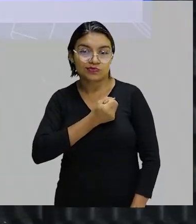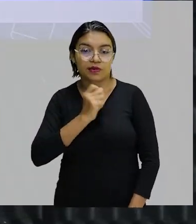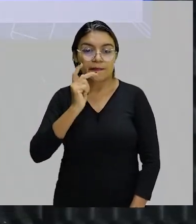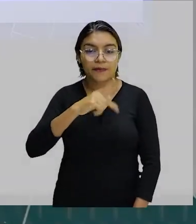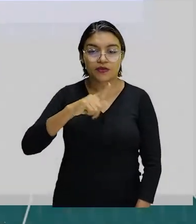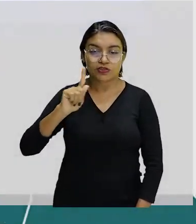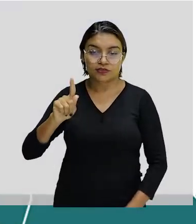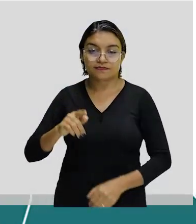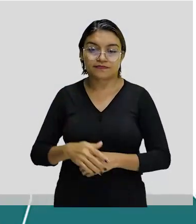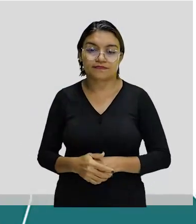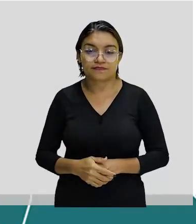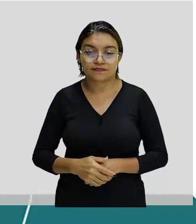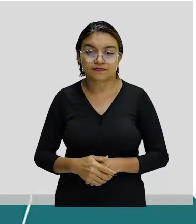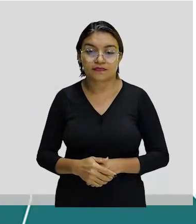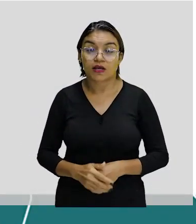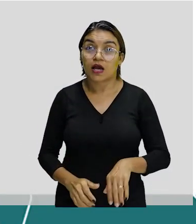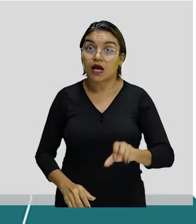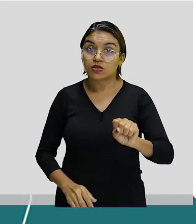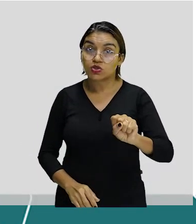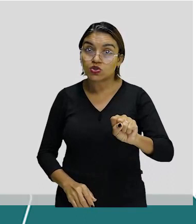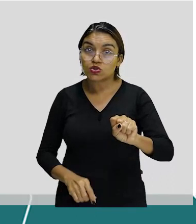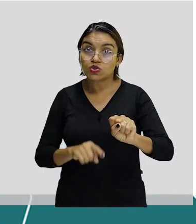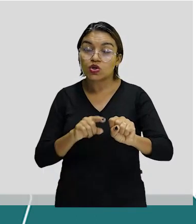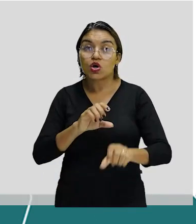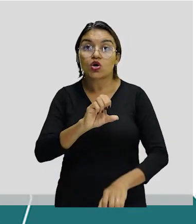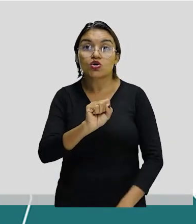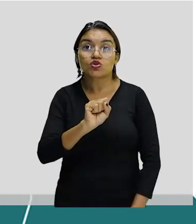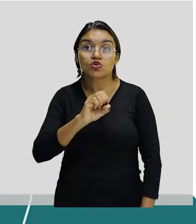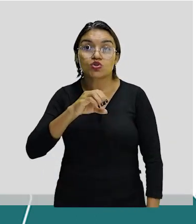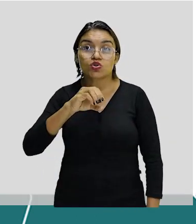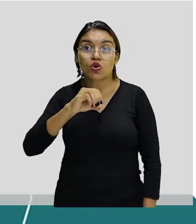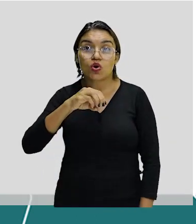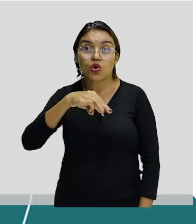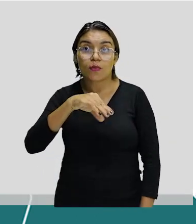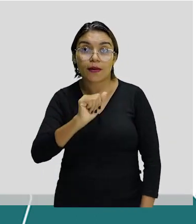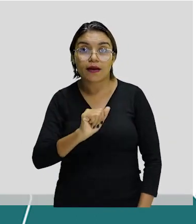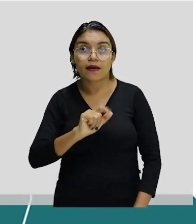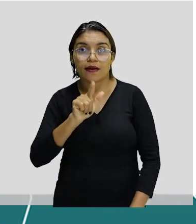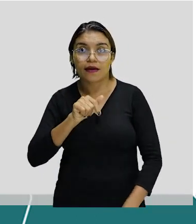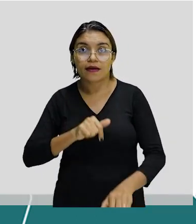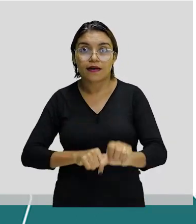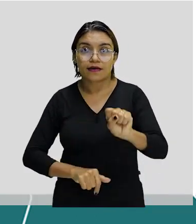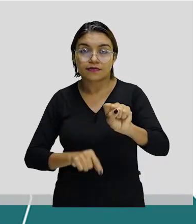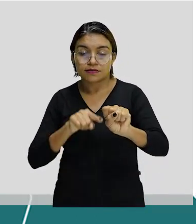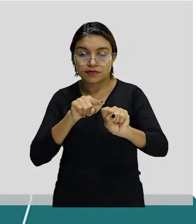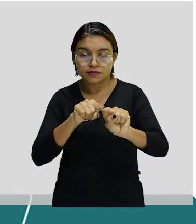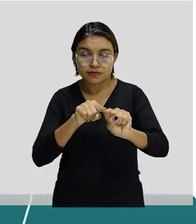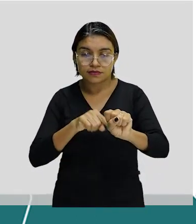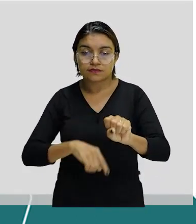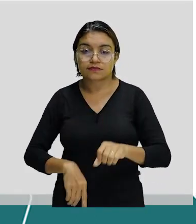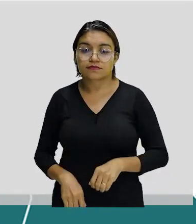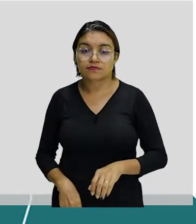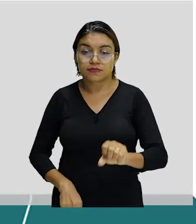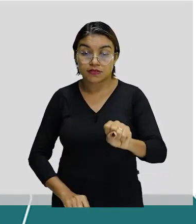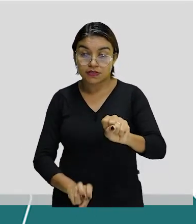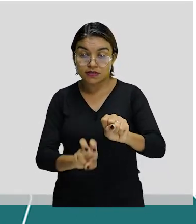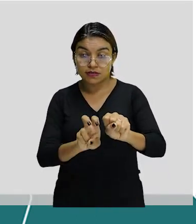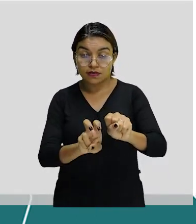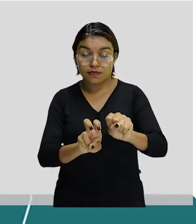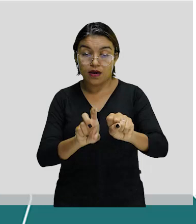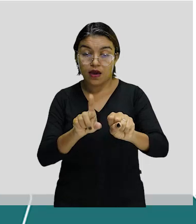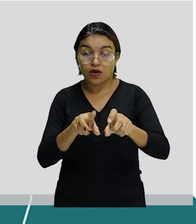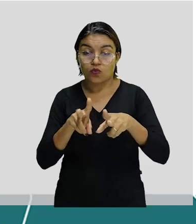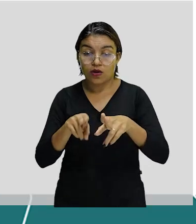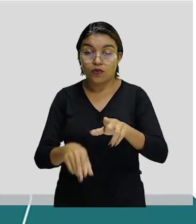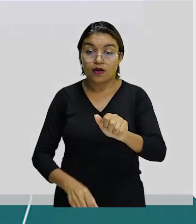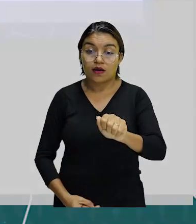ela. Calculando a soma, lembra, estou fazendo o ajuste, tá? Já levando em conta a quantidade de termos. Soma dos 5 termos